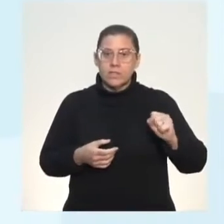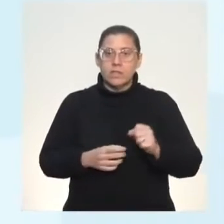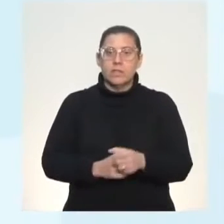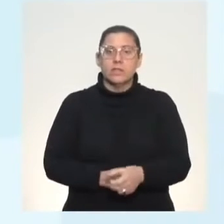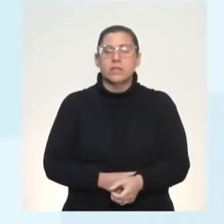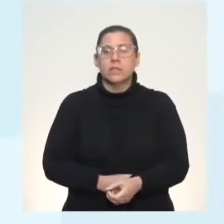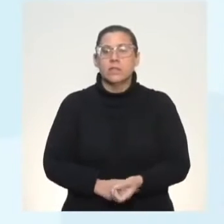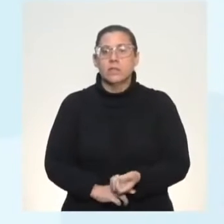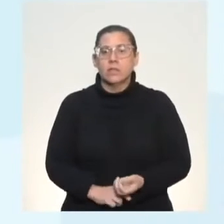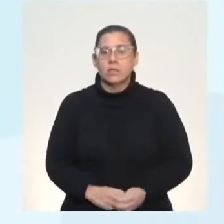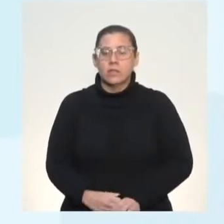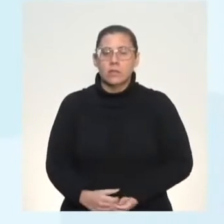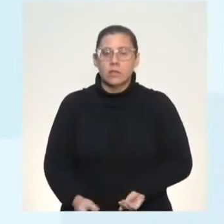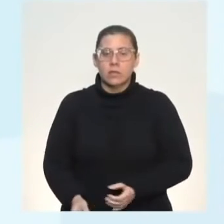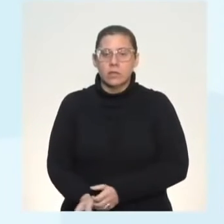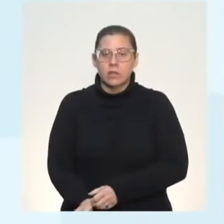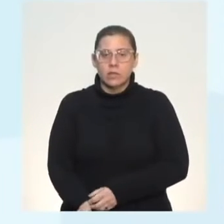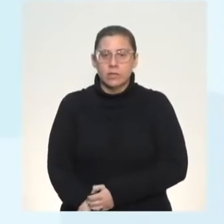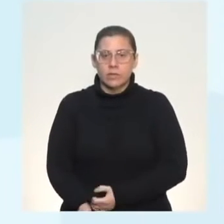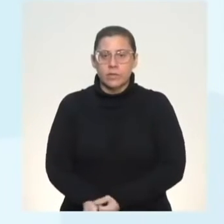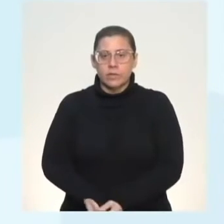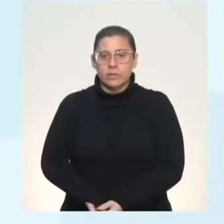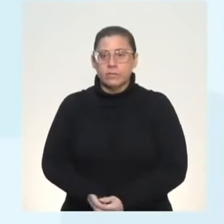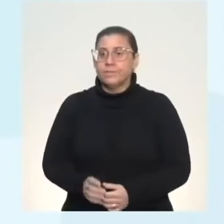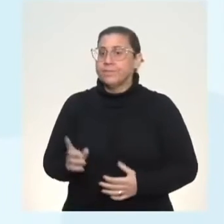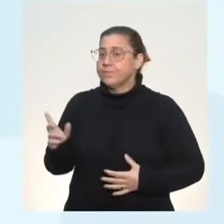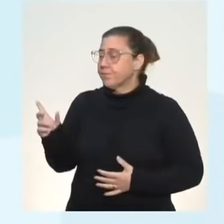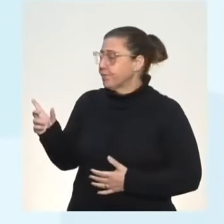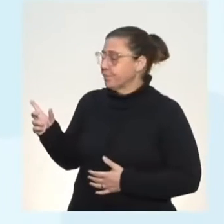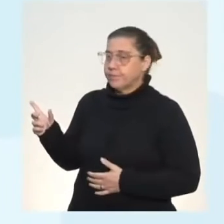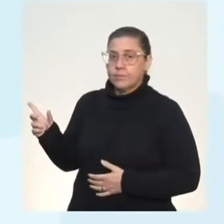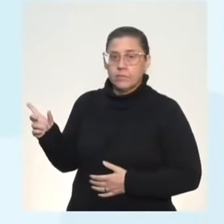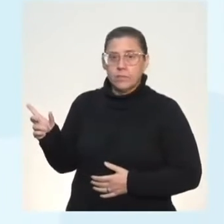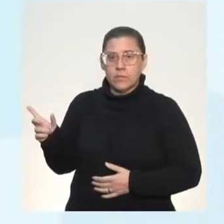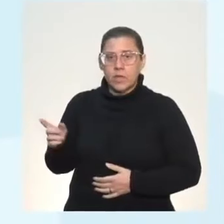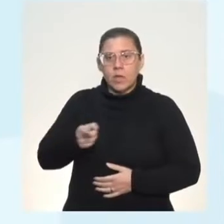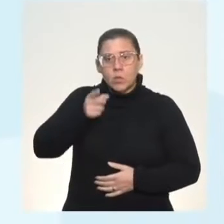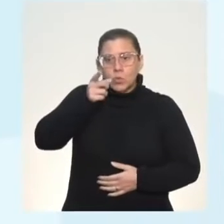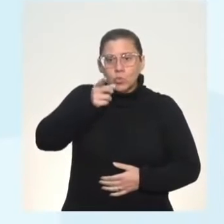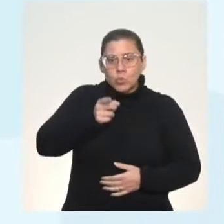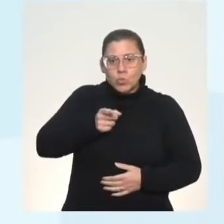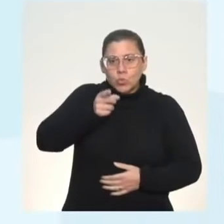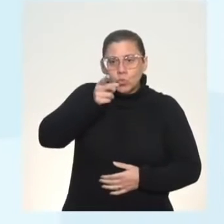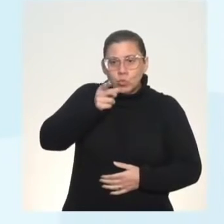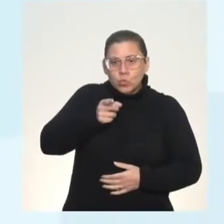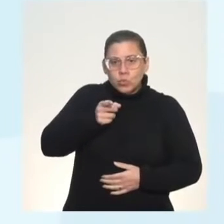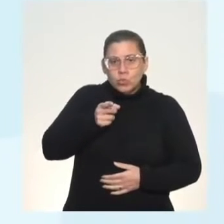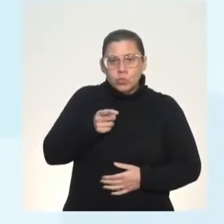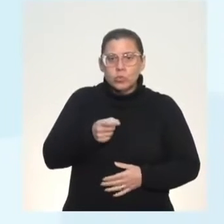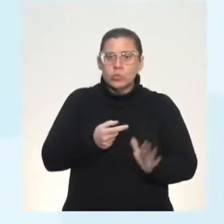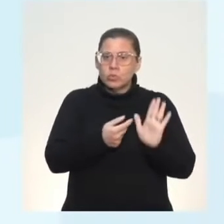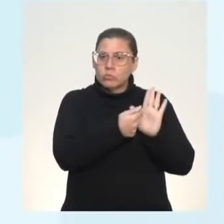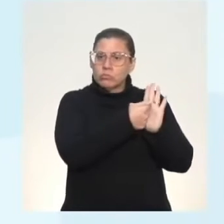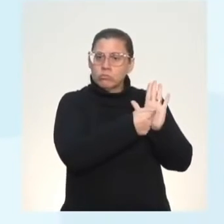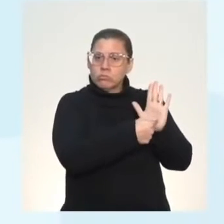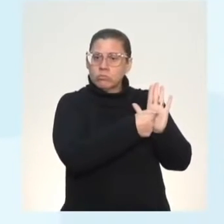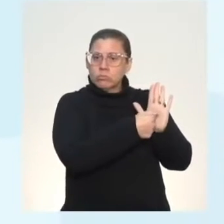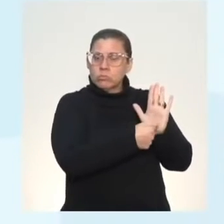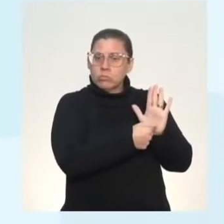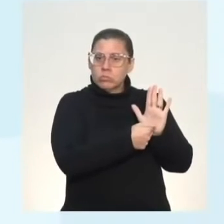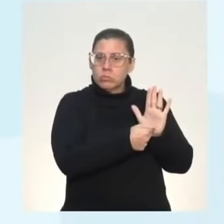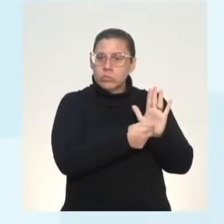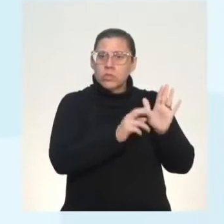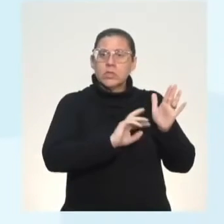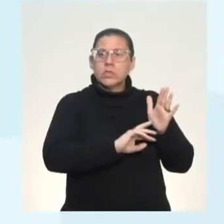uma mitose, ó, então vamos lá. Esse risquinho escuro está representando a herança que vem